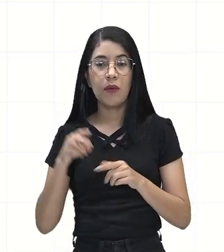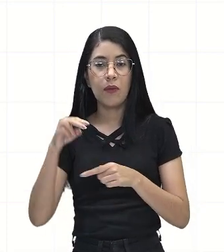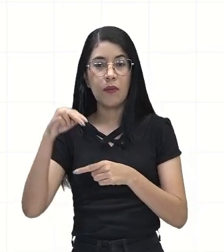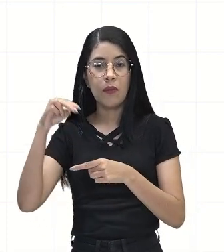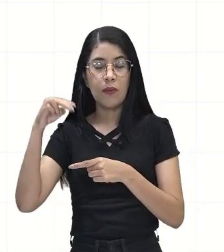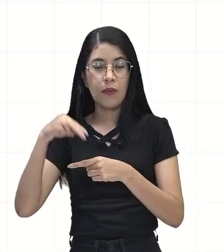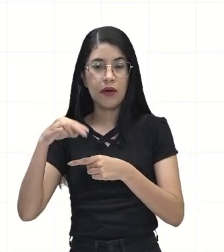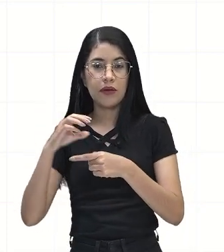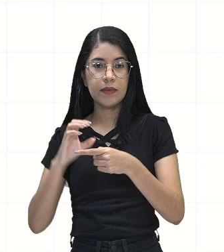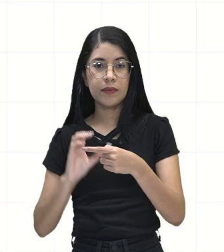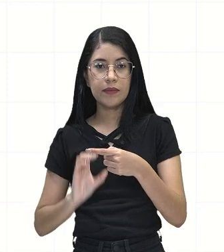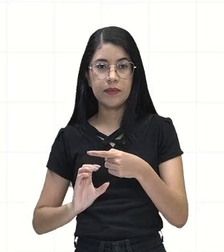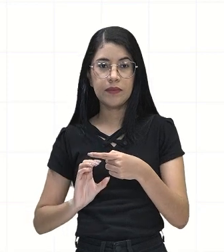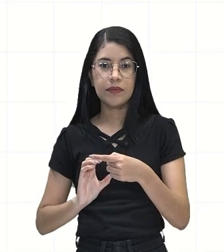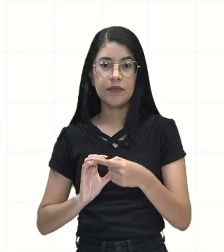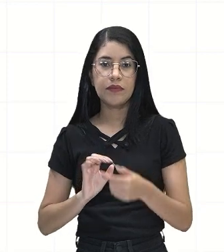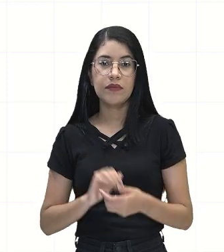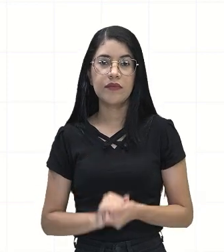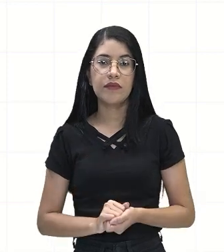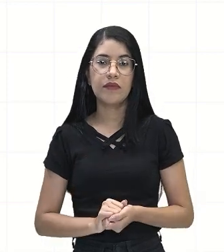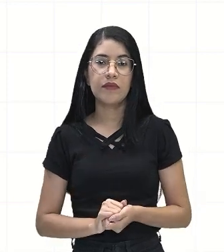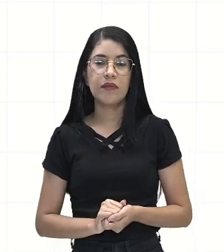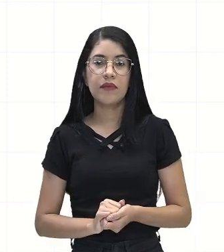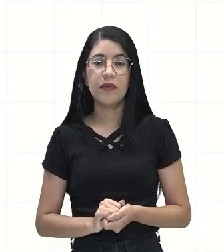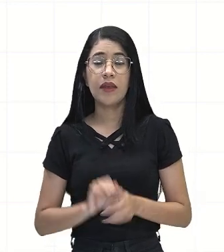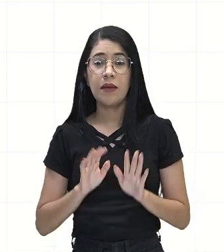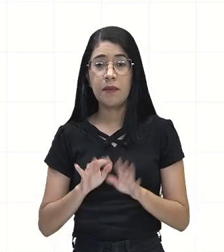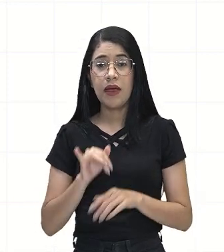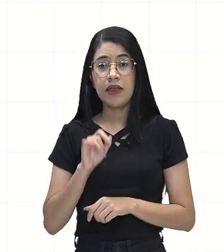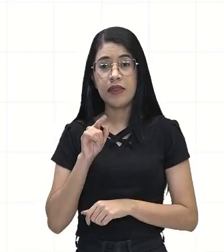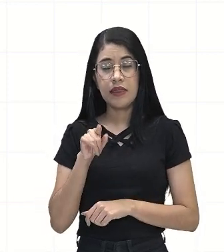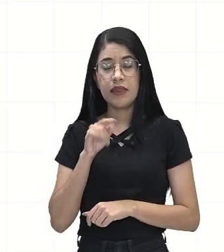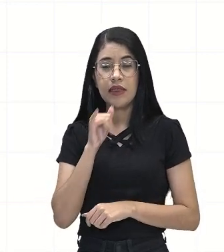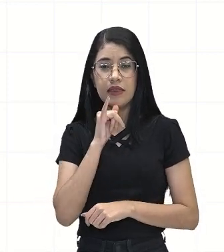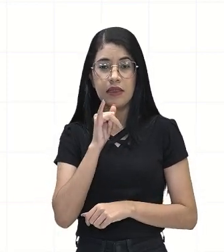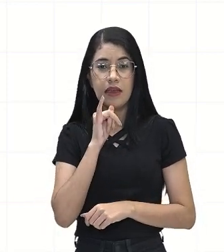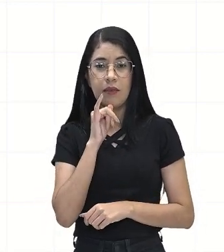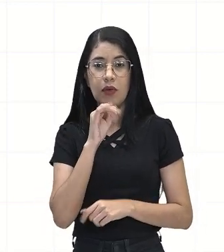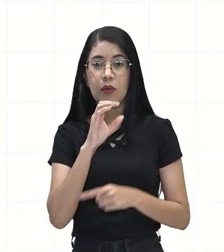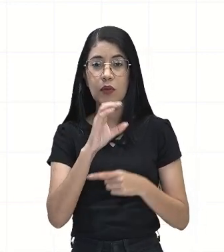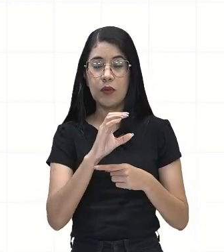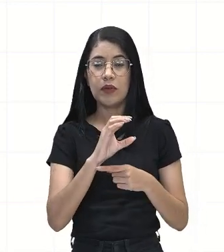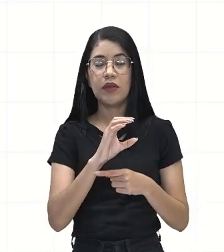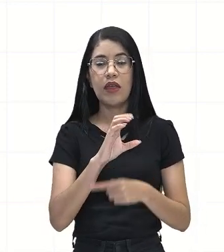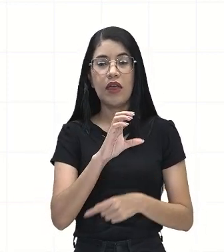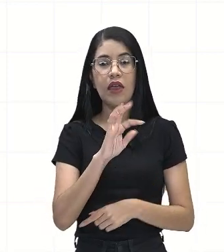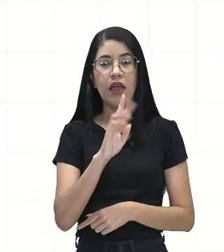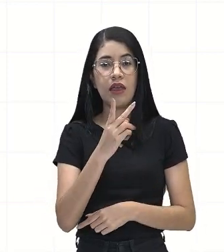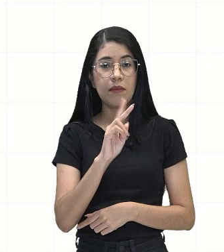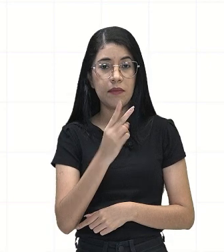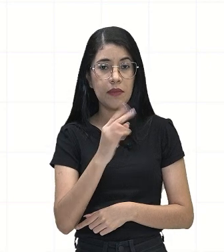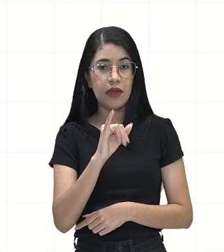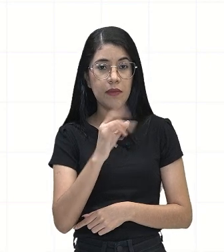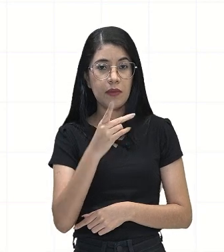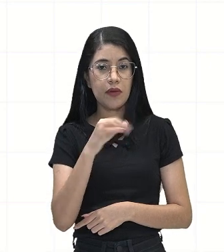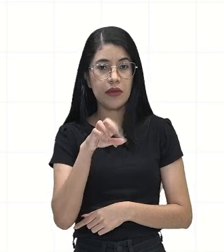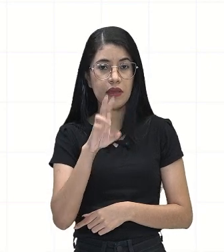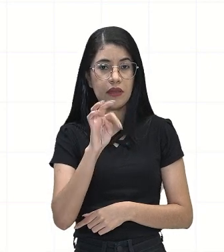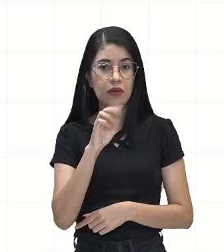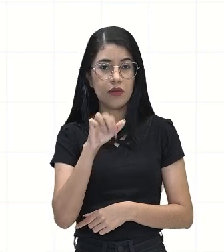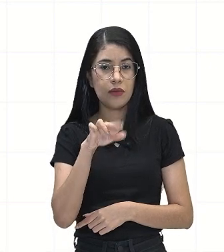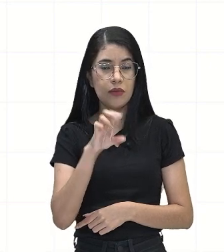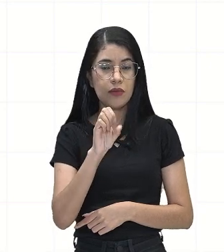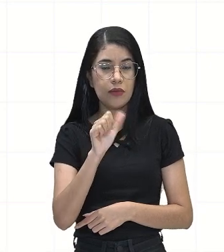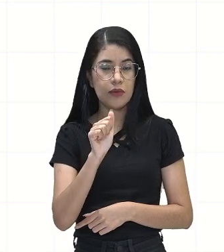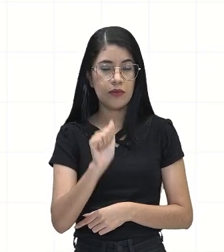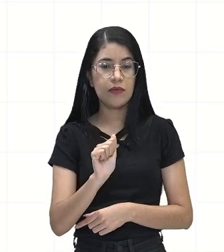cateto N, nesse caso agora, o C é a hipotenusa, está para a hipotenusa C. E aí, aplico o